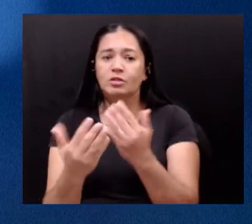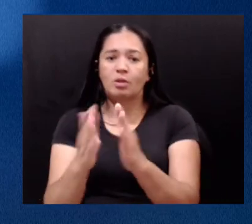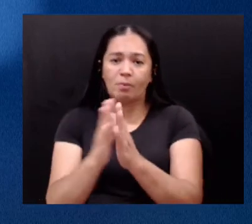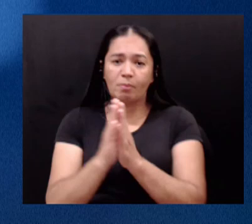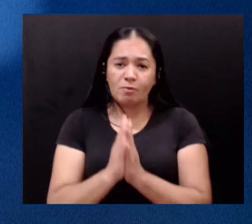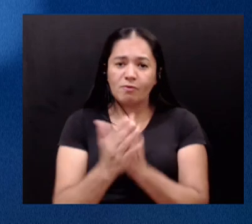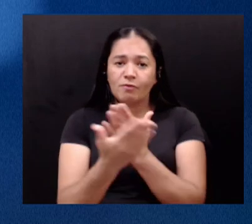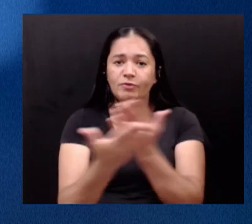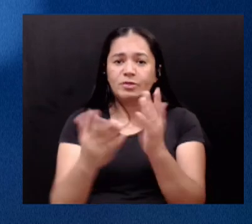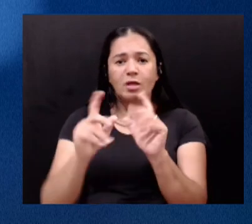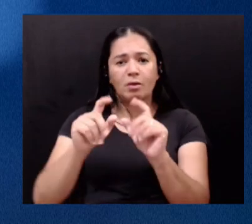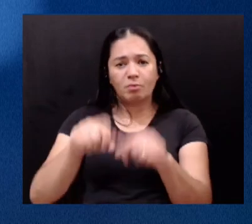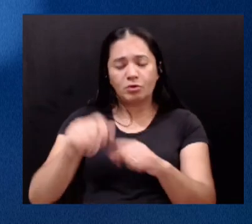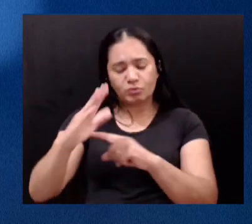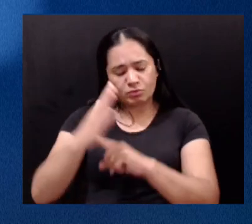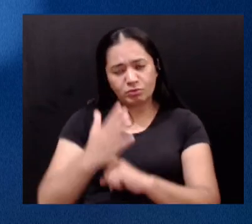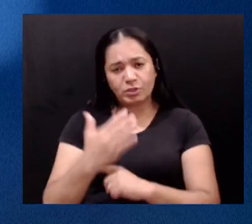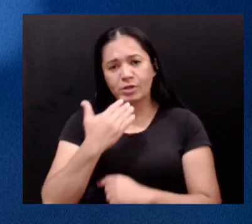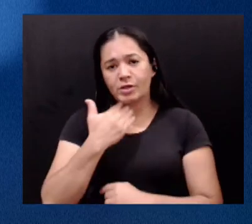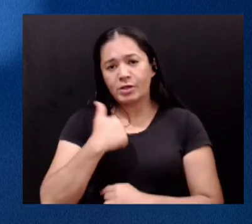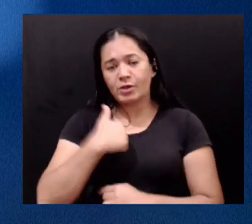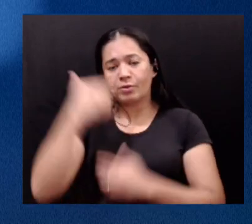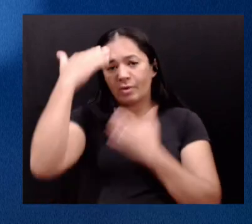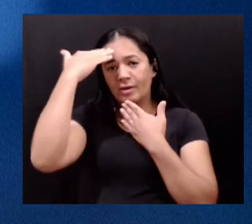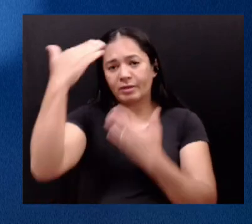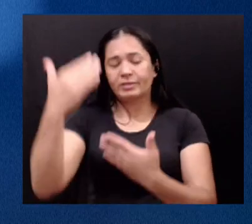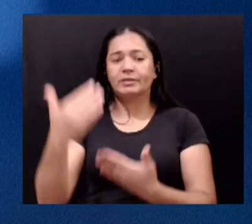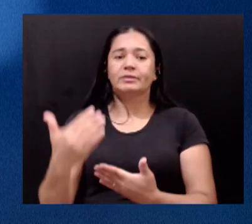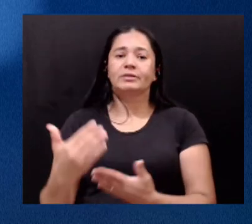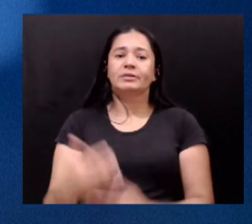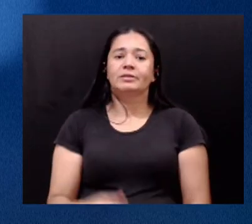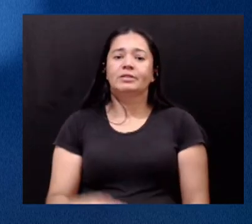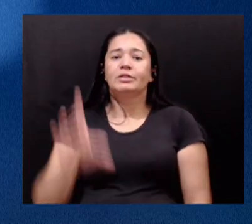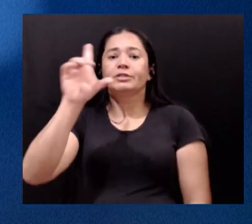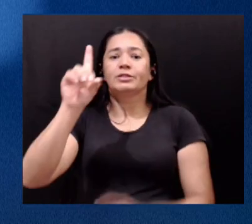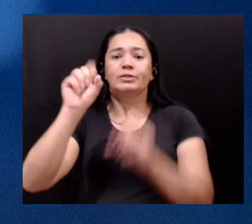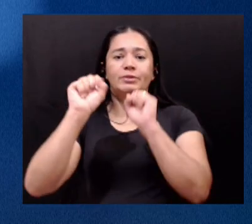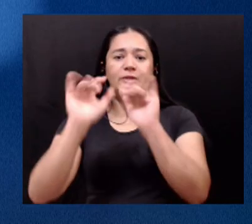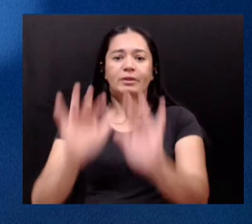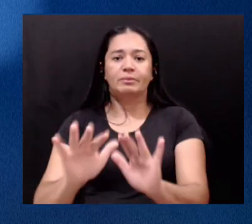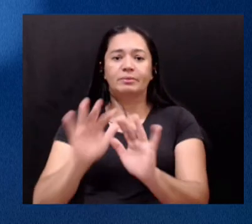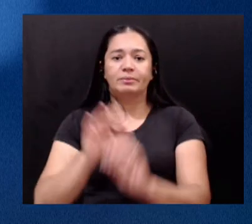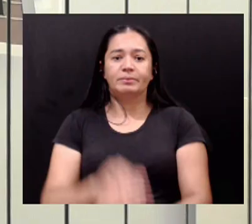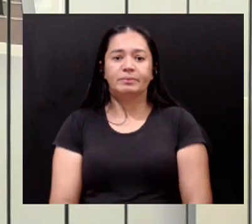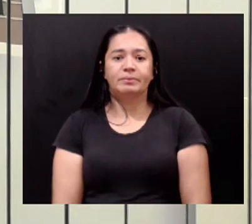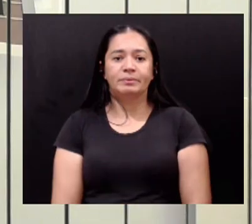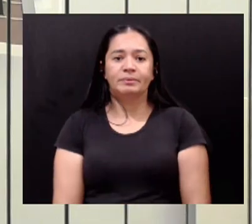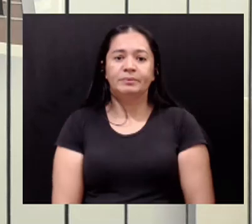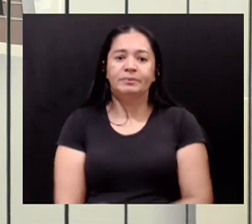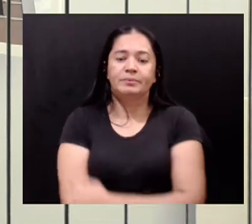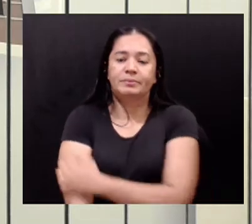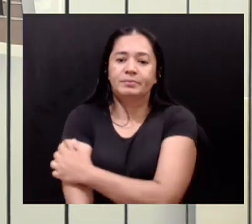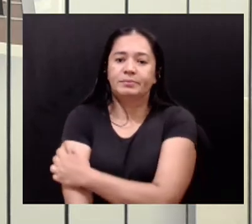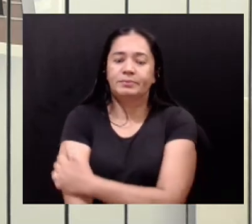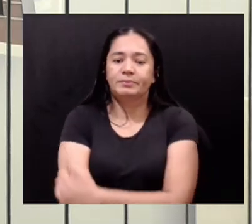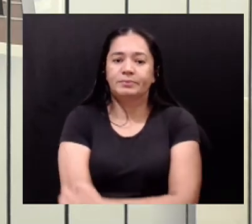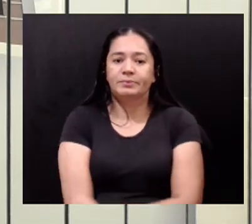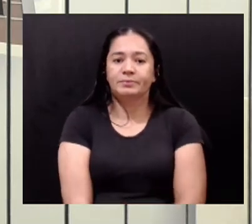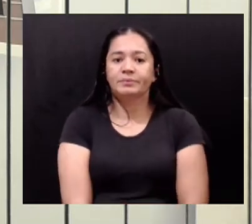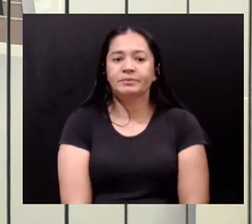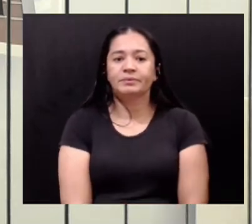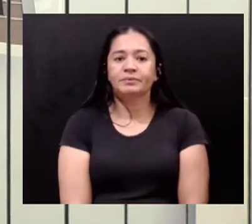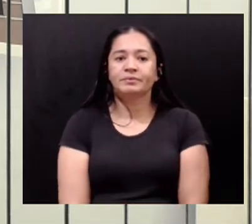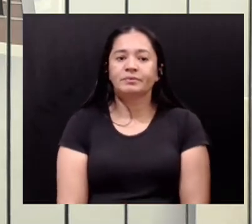nos ajudar, eu agradeço. Muito obrigado, que Deus abençoe. Vamos falar